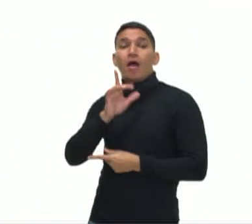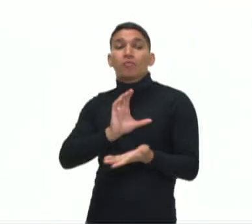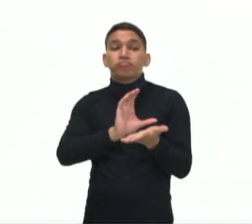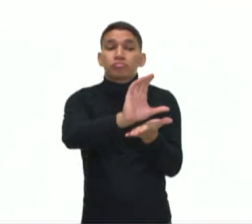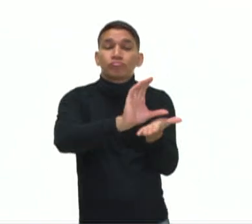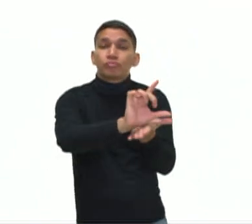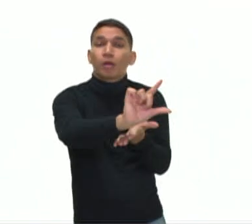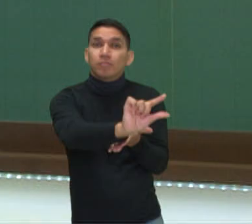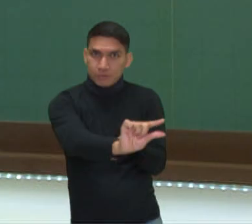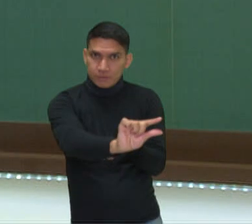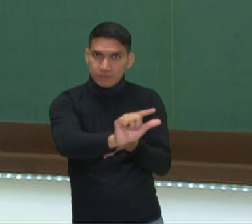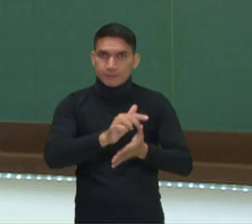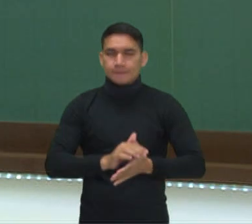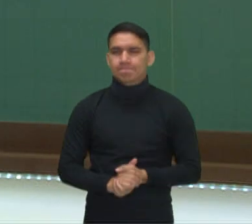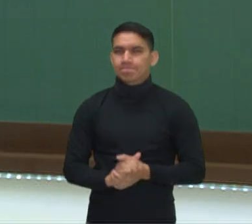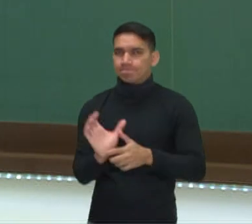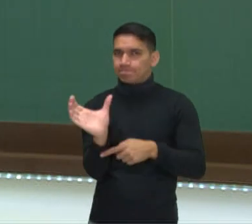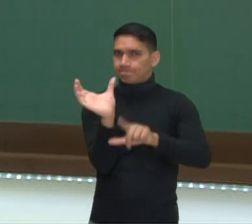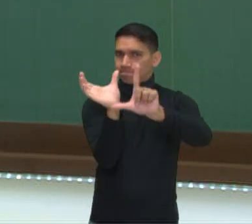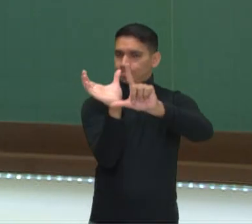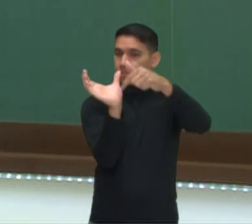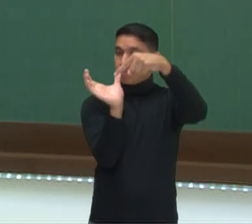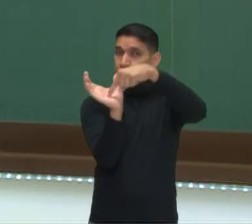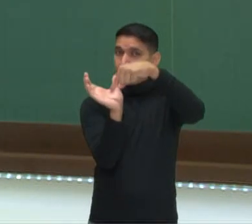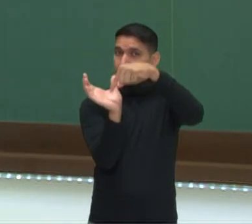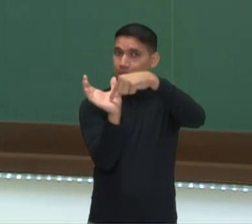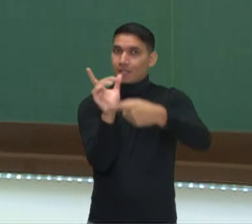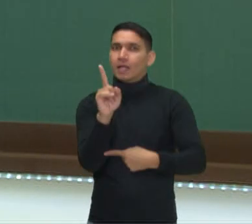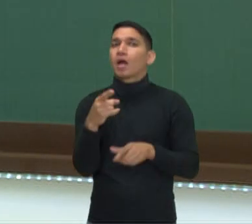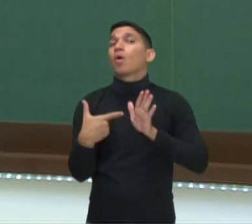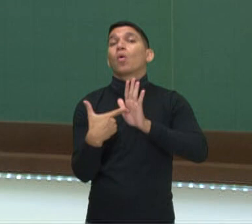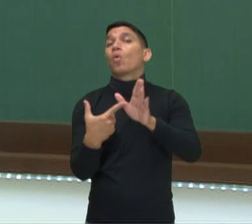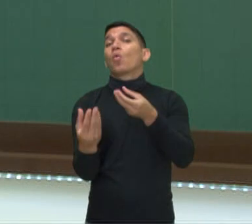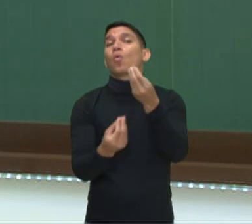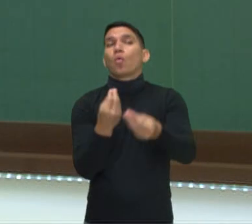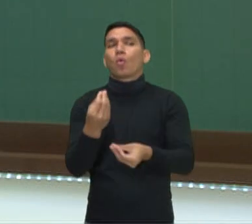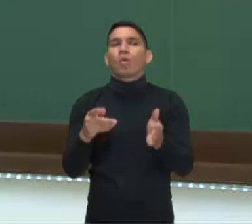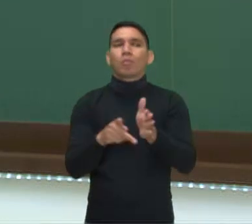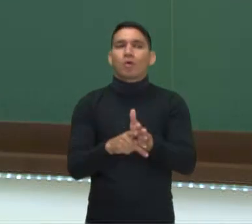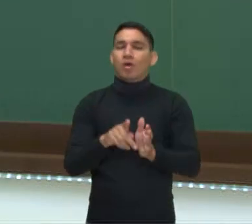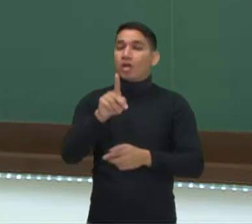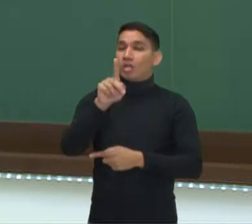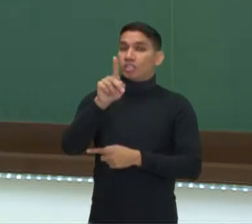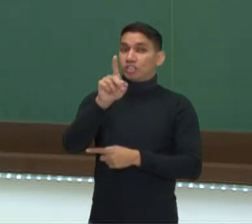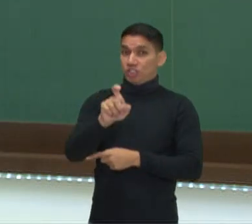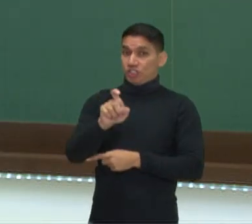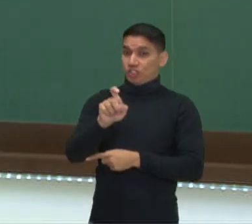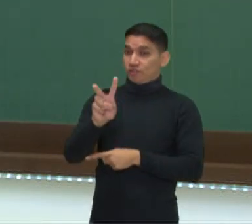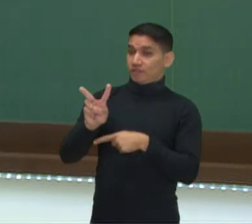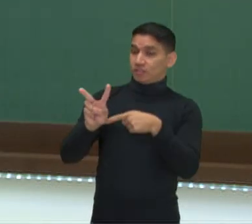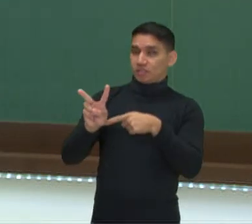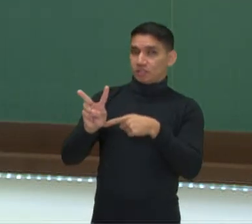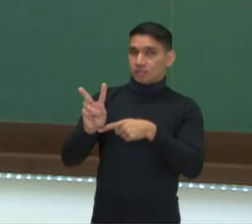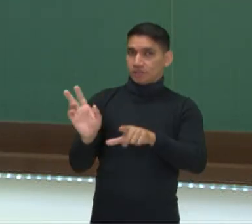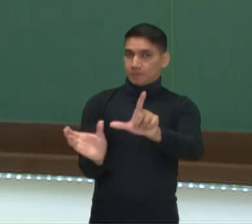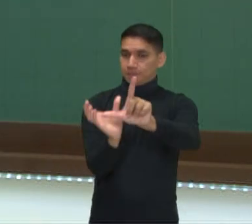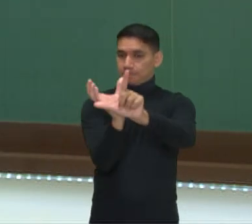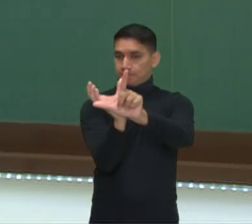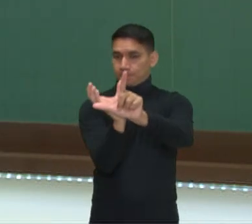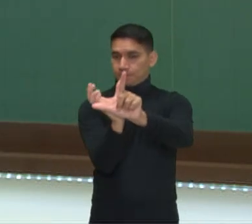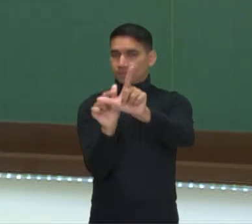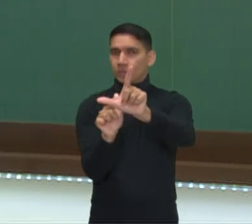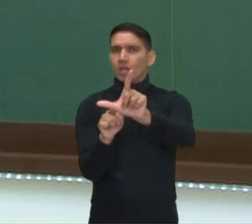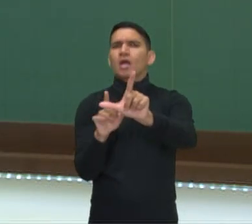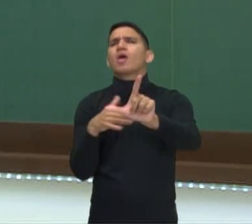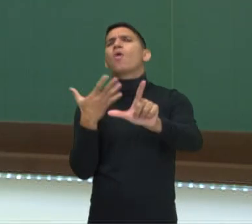custo mínimo, certo? Quem representou isso, pessoal? X vértice. E se eu quiser saber